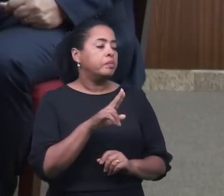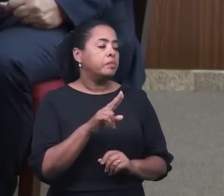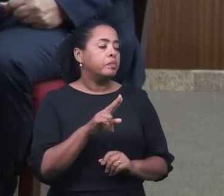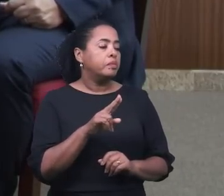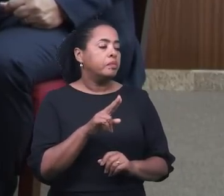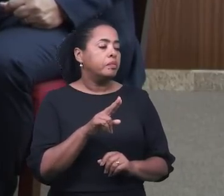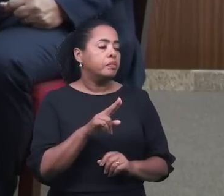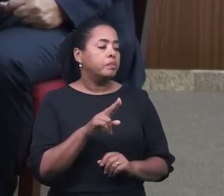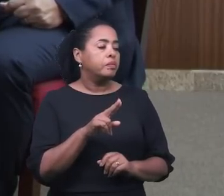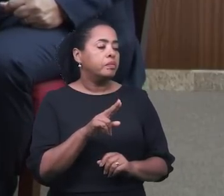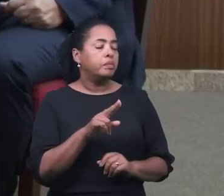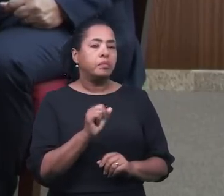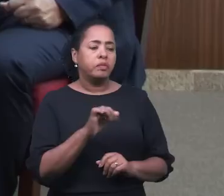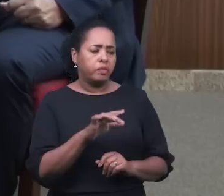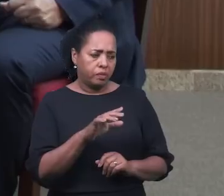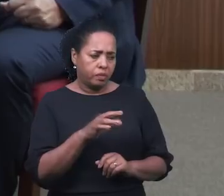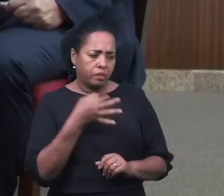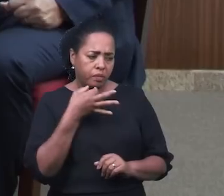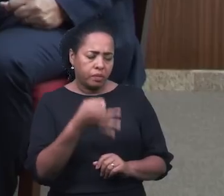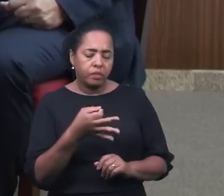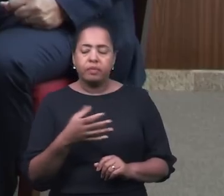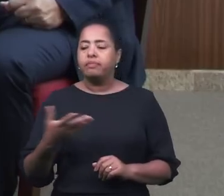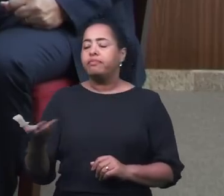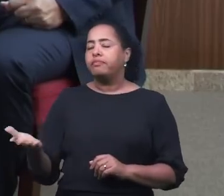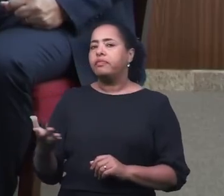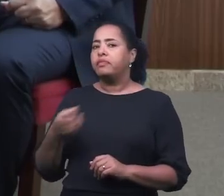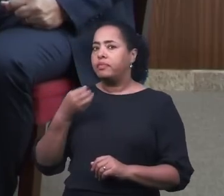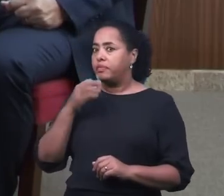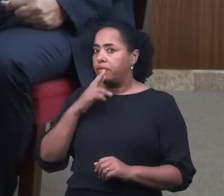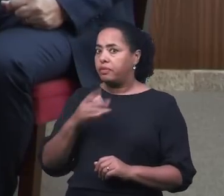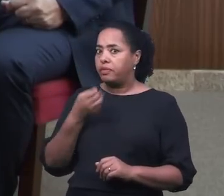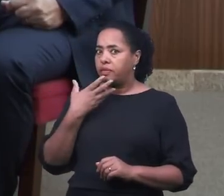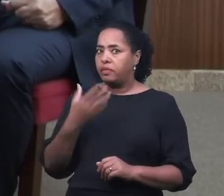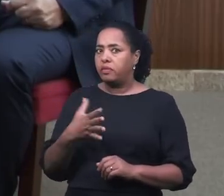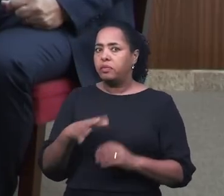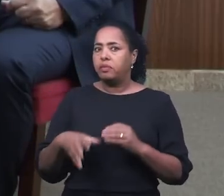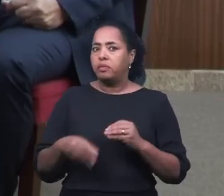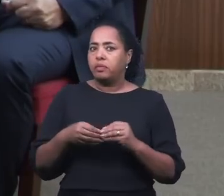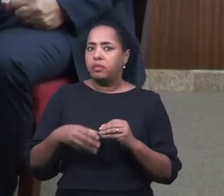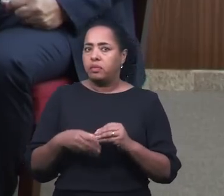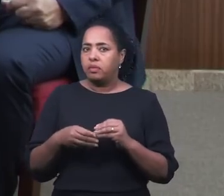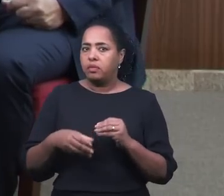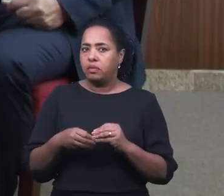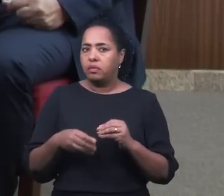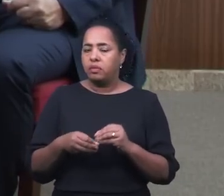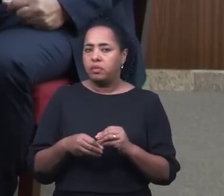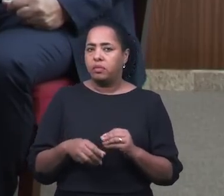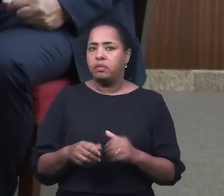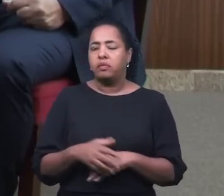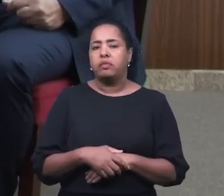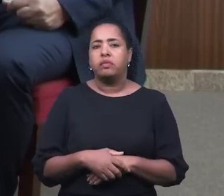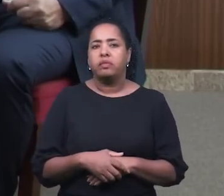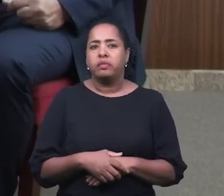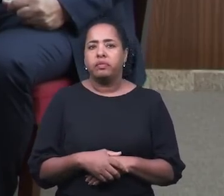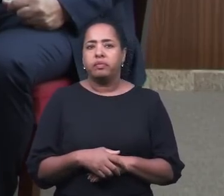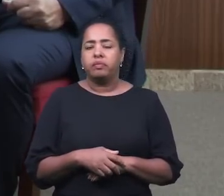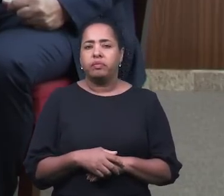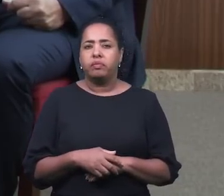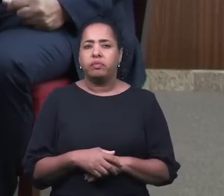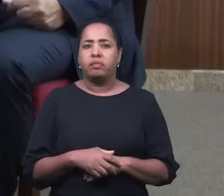foram muito completas, mas eu gostaria de fazer um ponto, é que a arca do Senhor, ela guardava os mistérios. A arca era muito preciosa aos olhos do